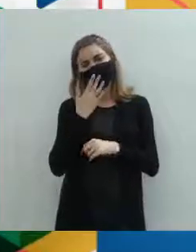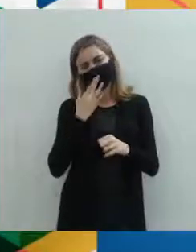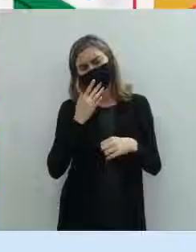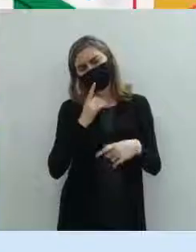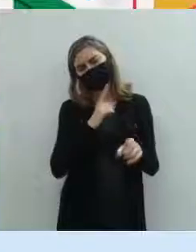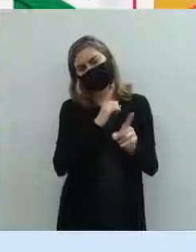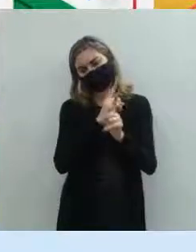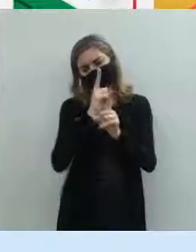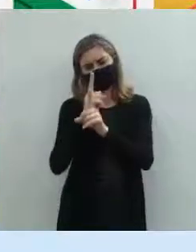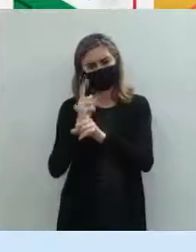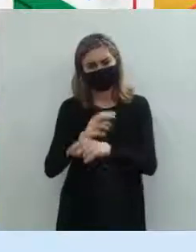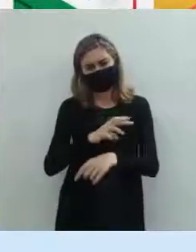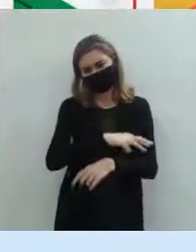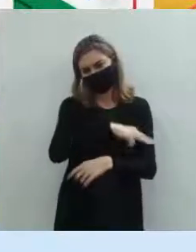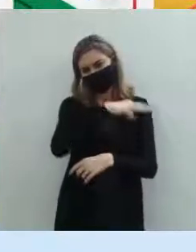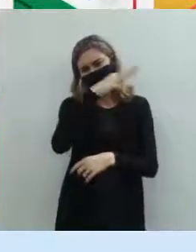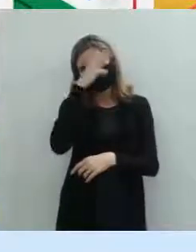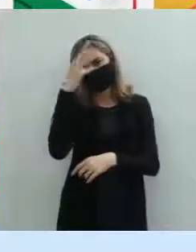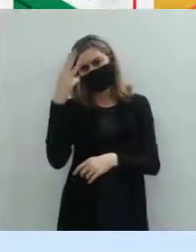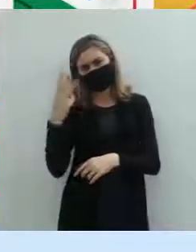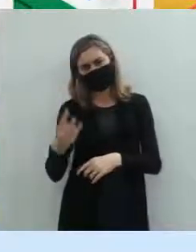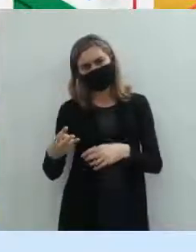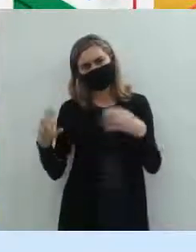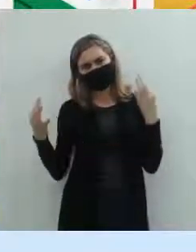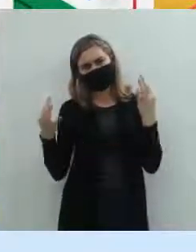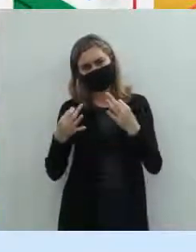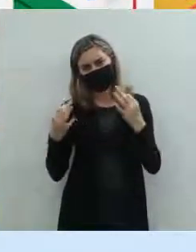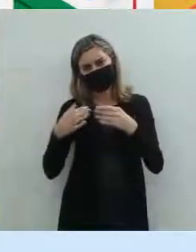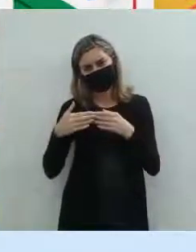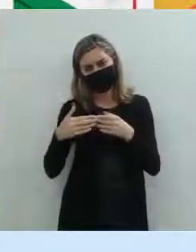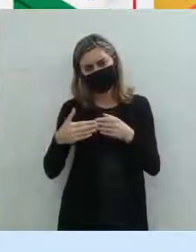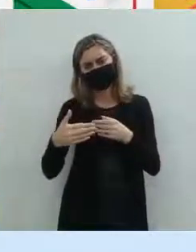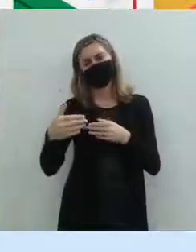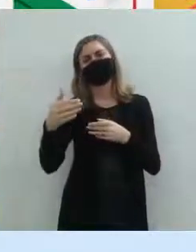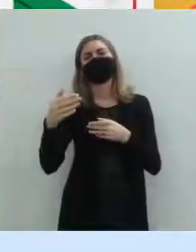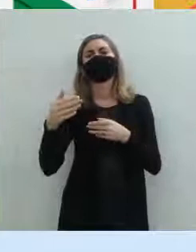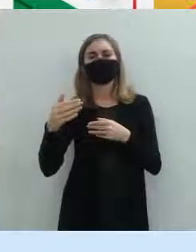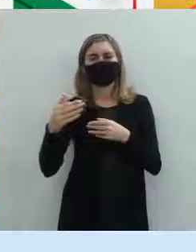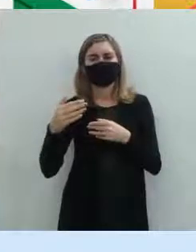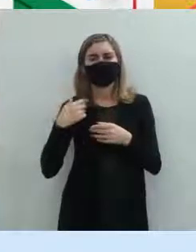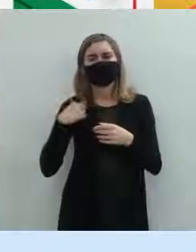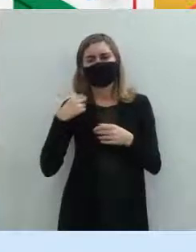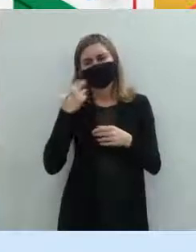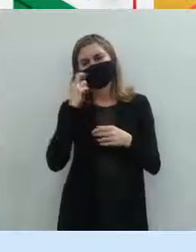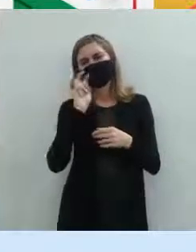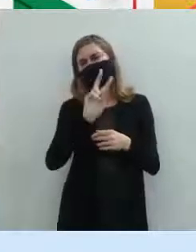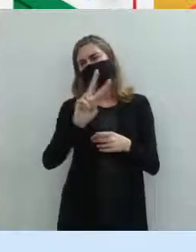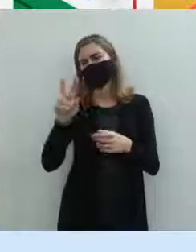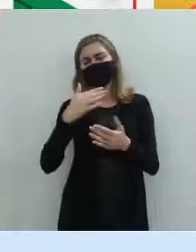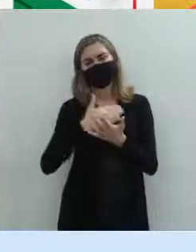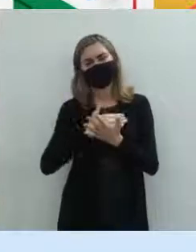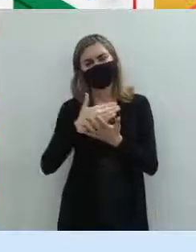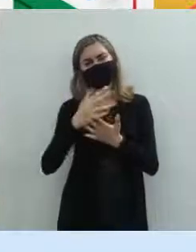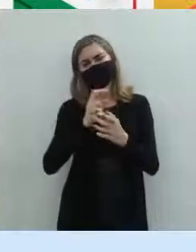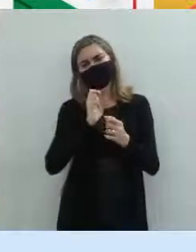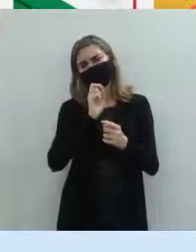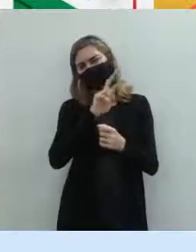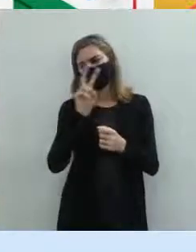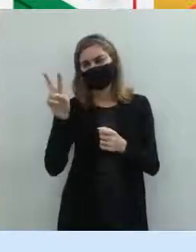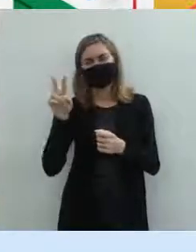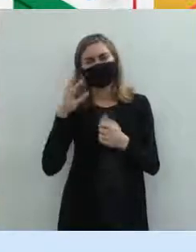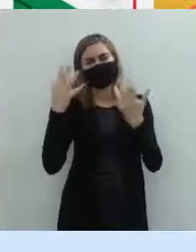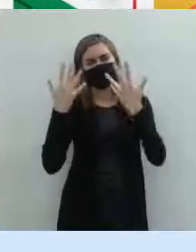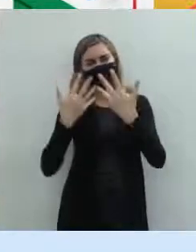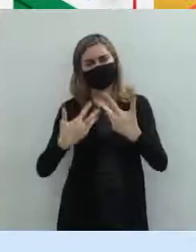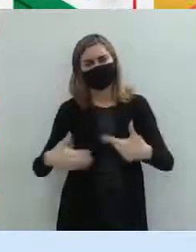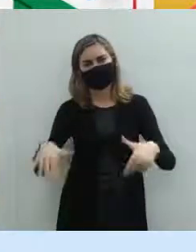encontra no arco-íris, perfeito? Então, a partir desse momento, a gente vai começar, a gente viu as cores na natureza, e agora a